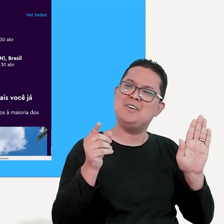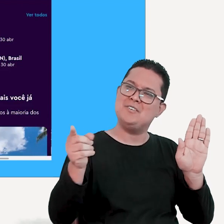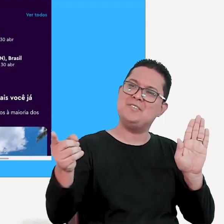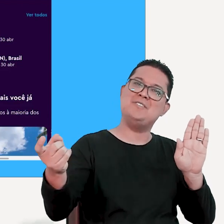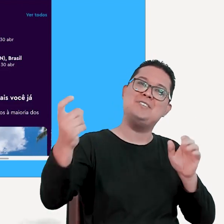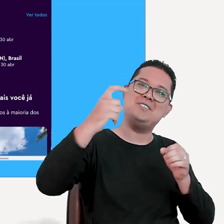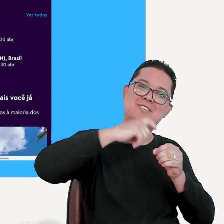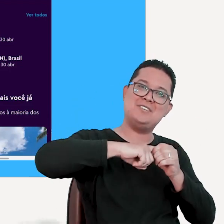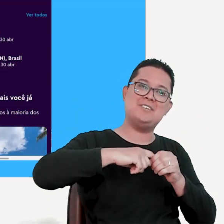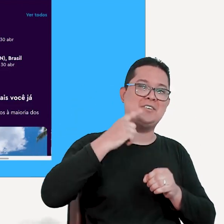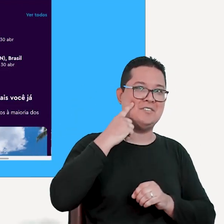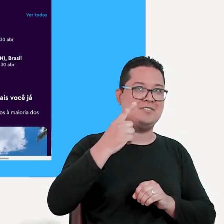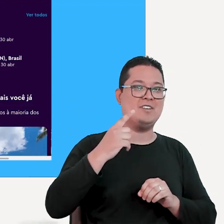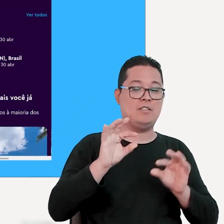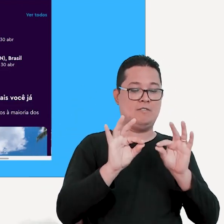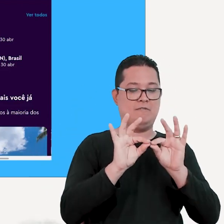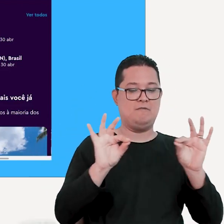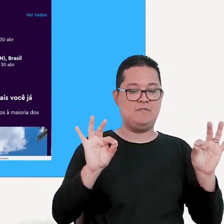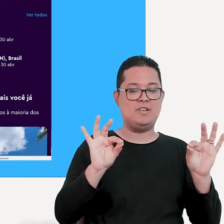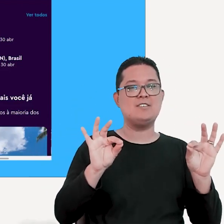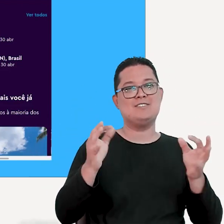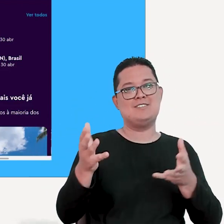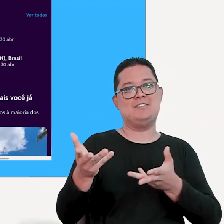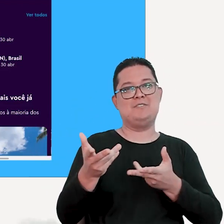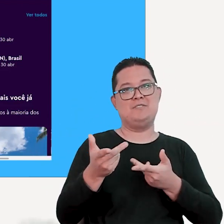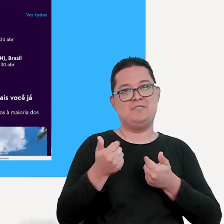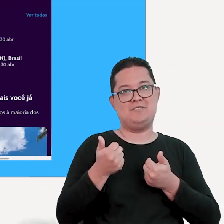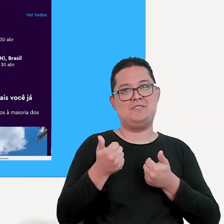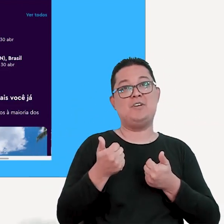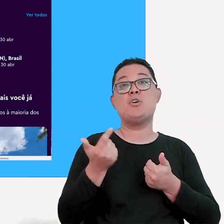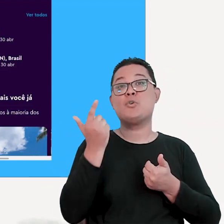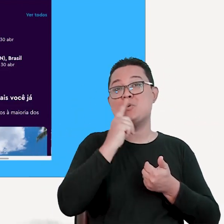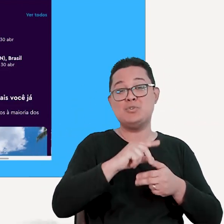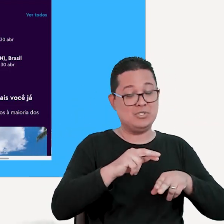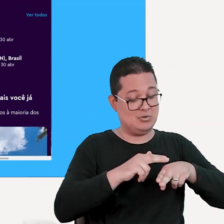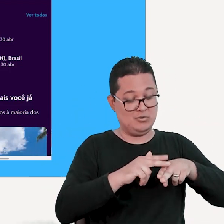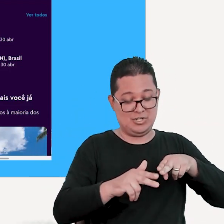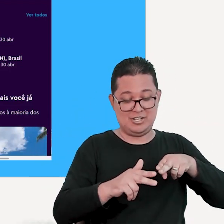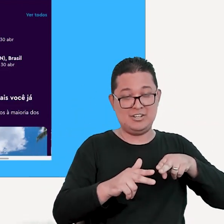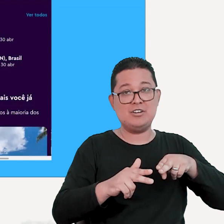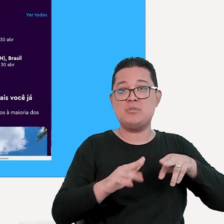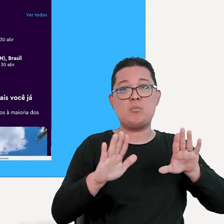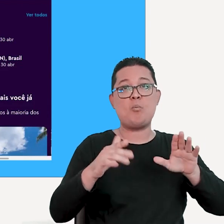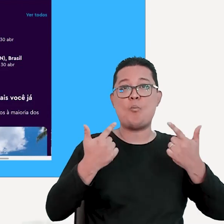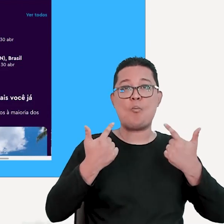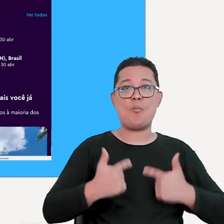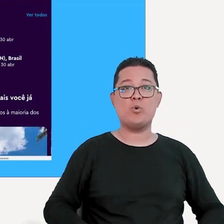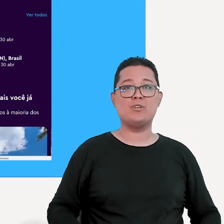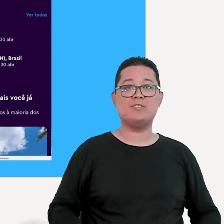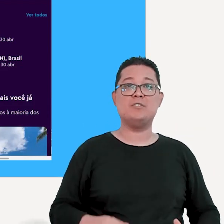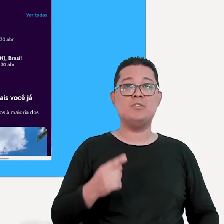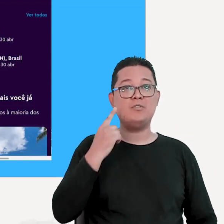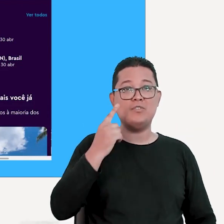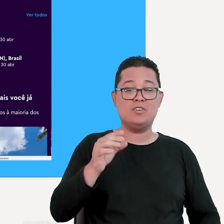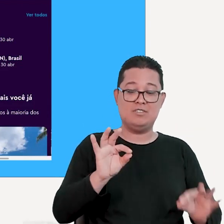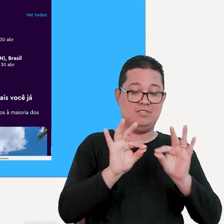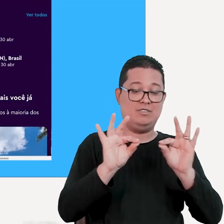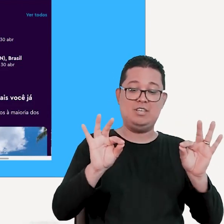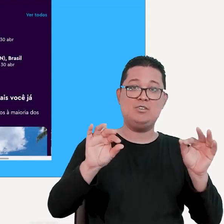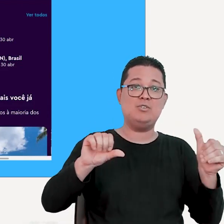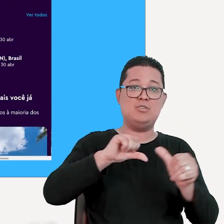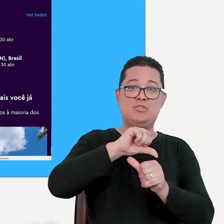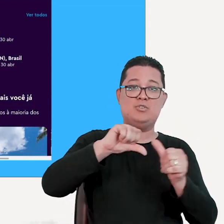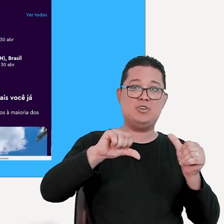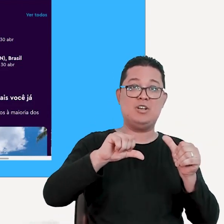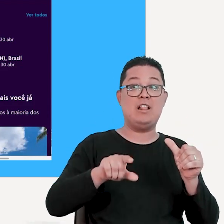muito mais amigável, muito mais acolhedor. E foi apenas uma troca de texto, que pode fazer muita diferença para quem está lendo. Então,